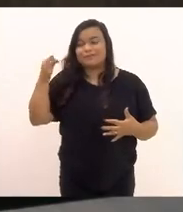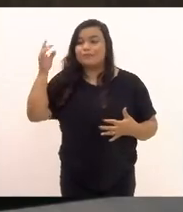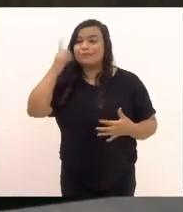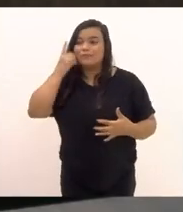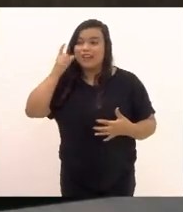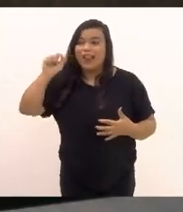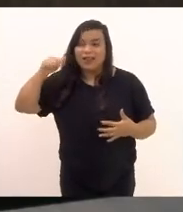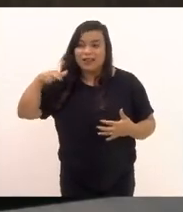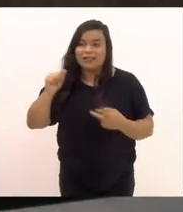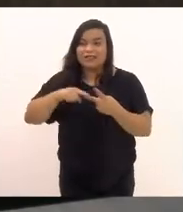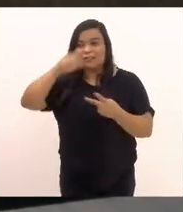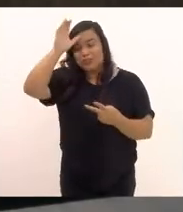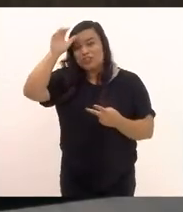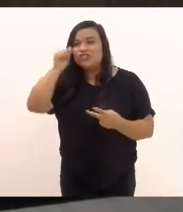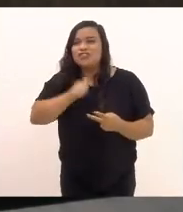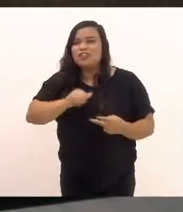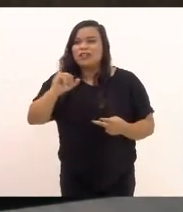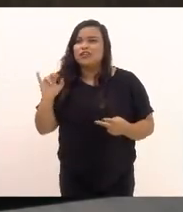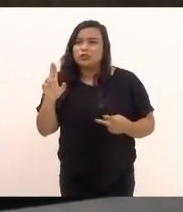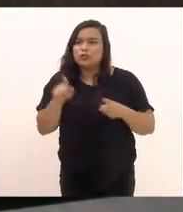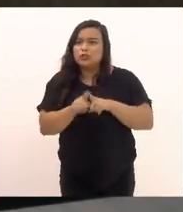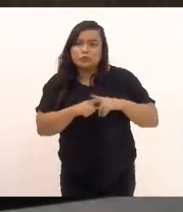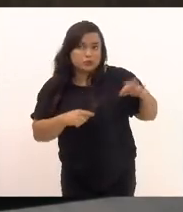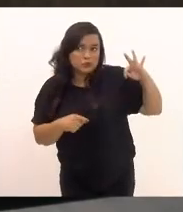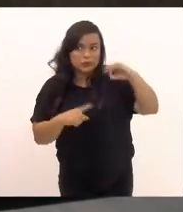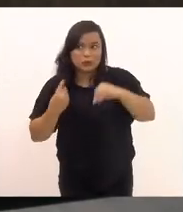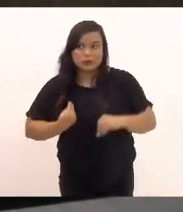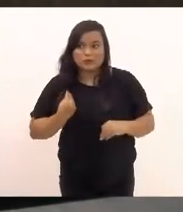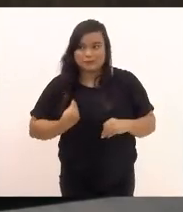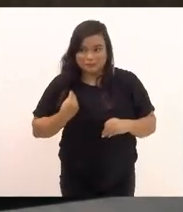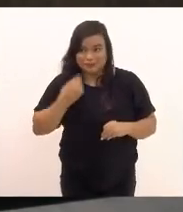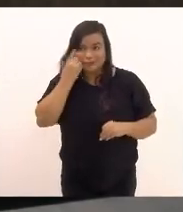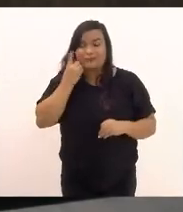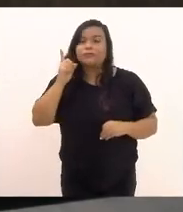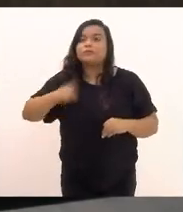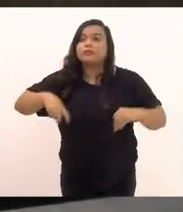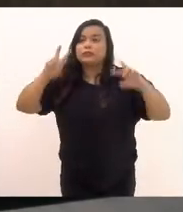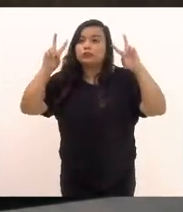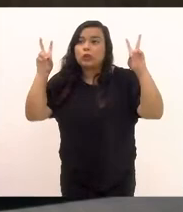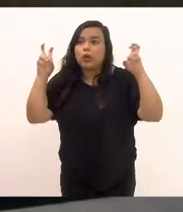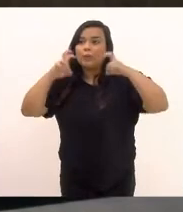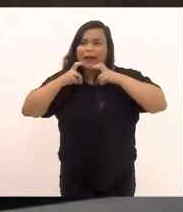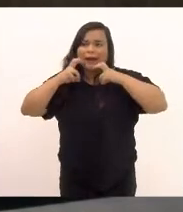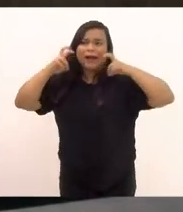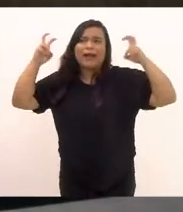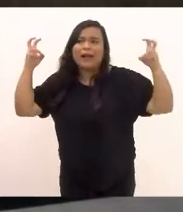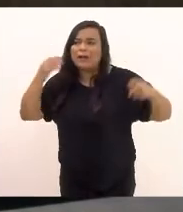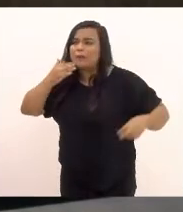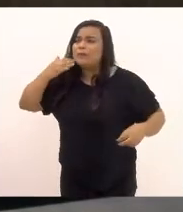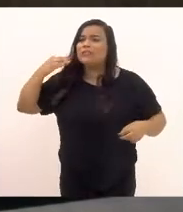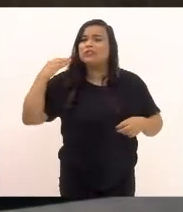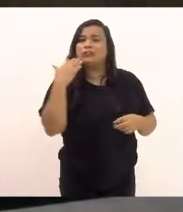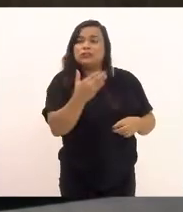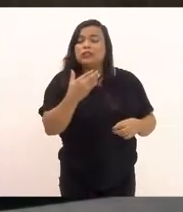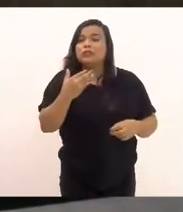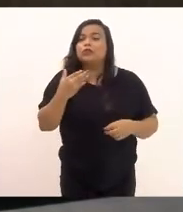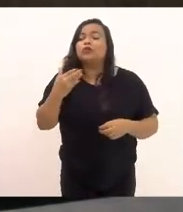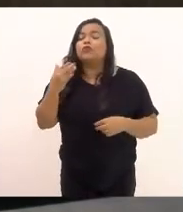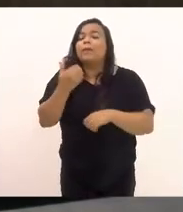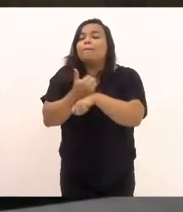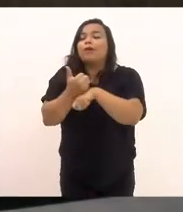e deputados que aqui estão, vai em relação ao clamor dos profissionais da Rio